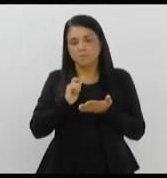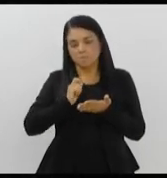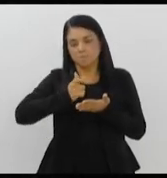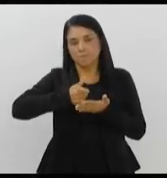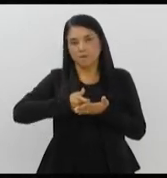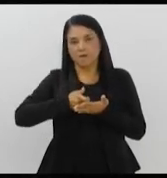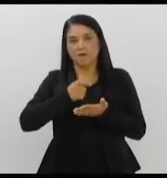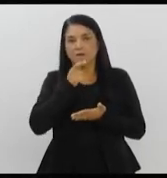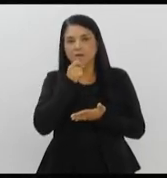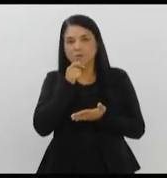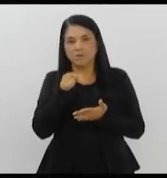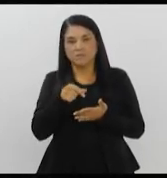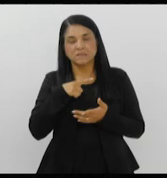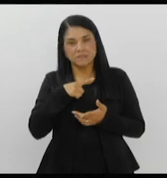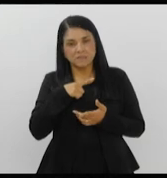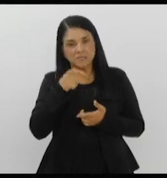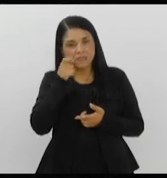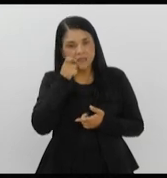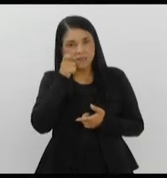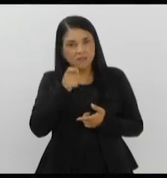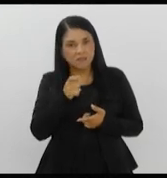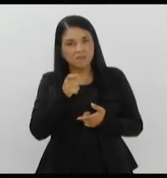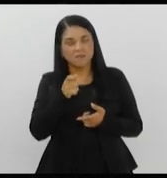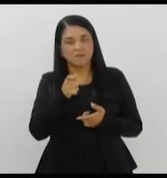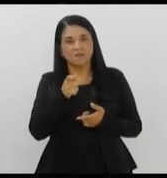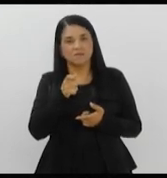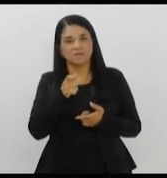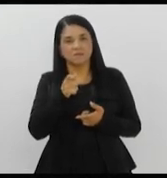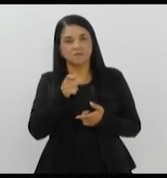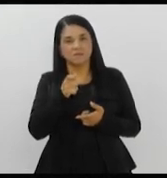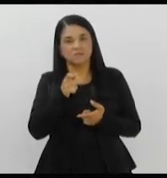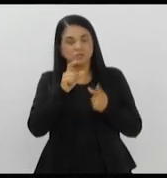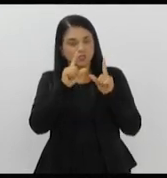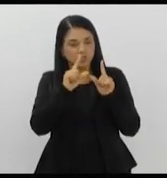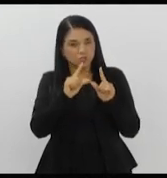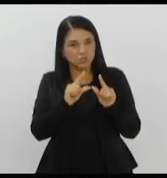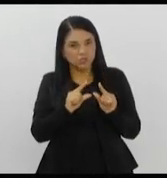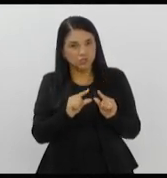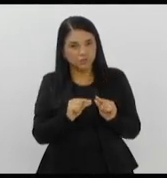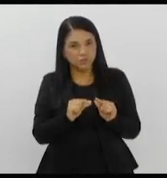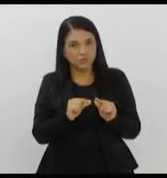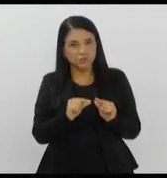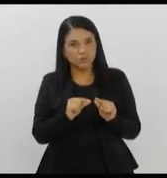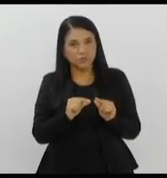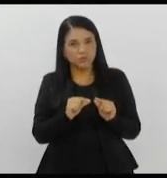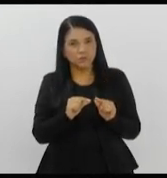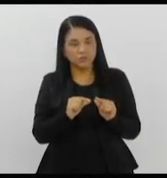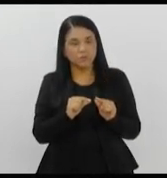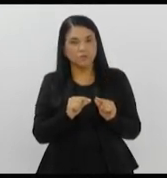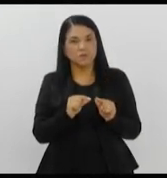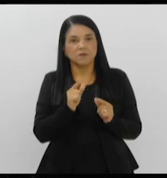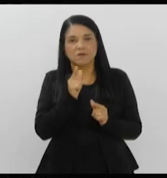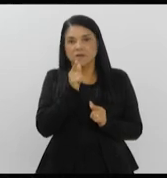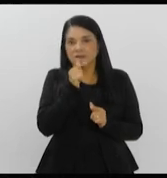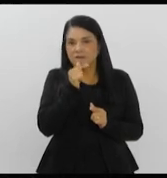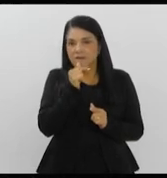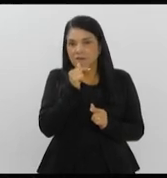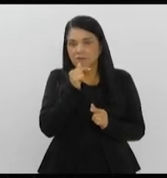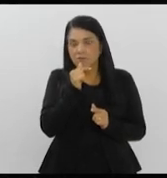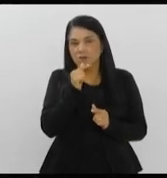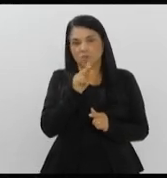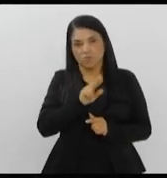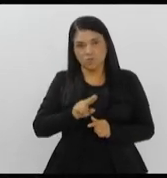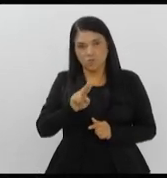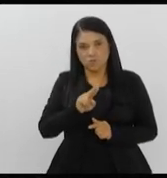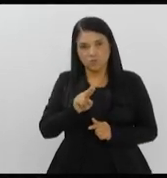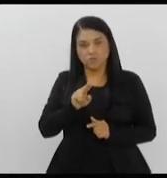Se a gente tem interesse em reduzir ao mínimo o consumo de água, seja ela na